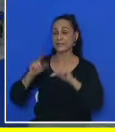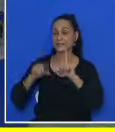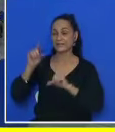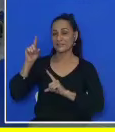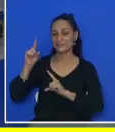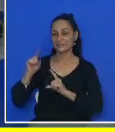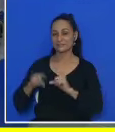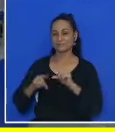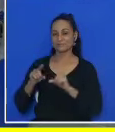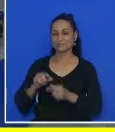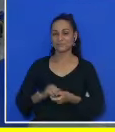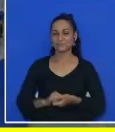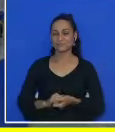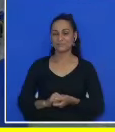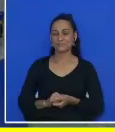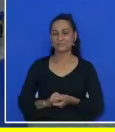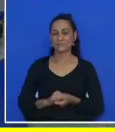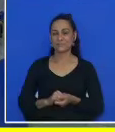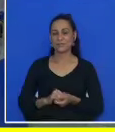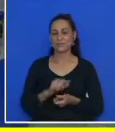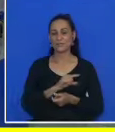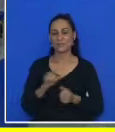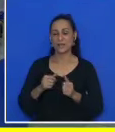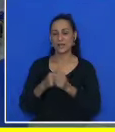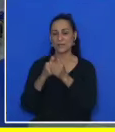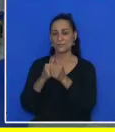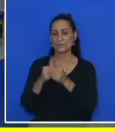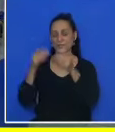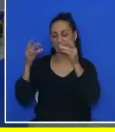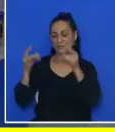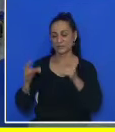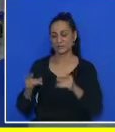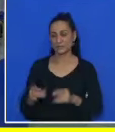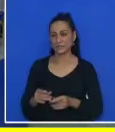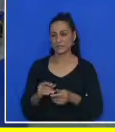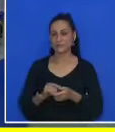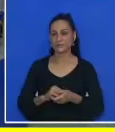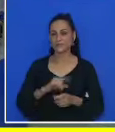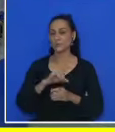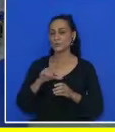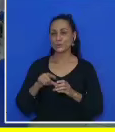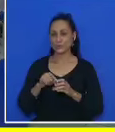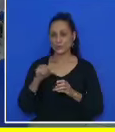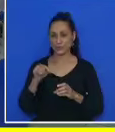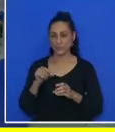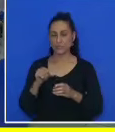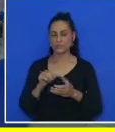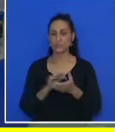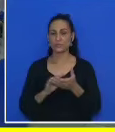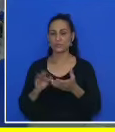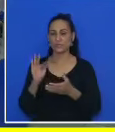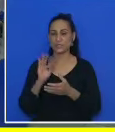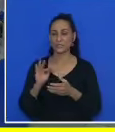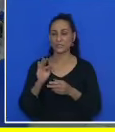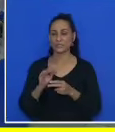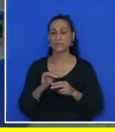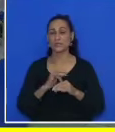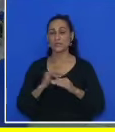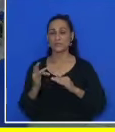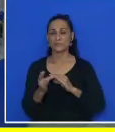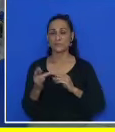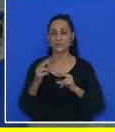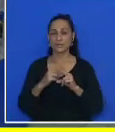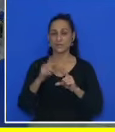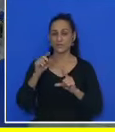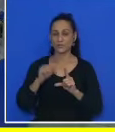TV. Você acompanhando cada detalhe dos sorteios das Loterias Caixa por meio dos perfis